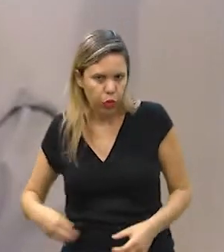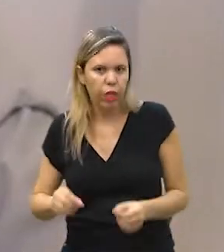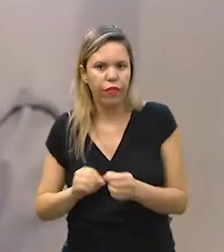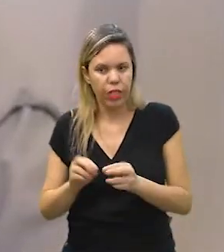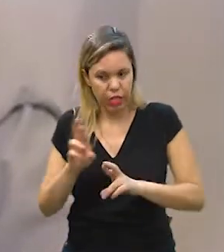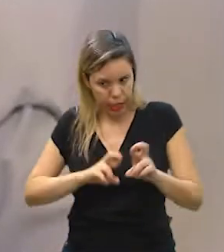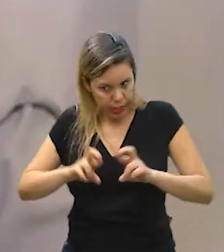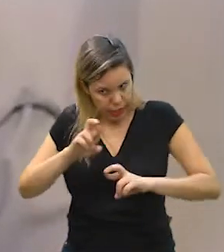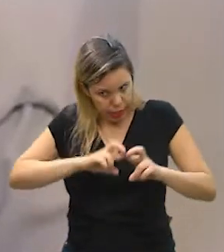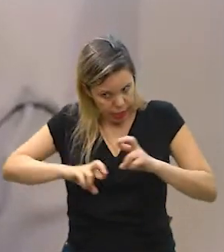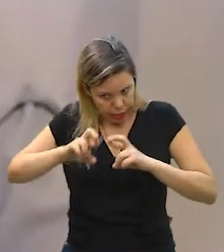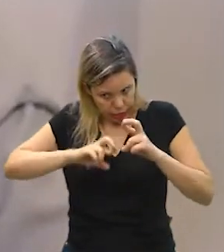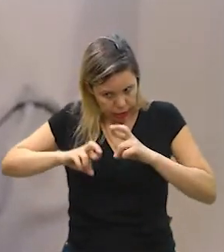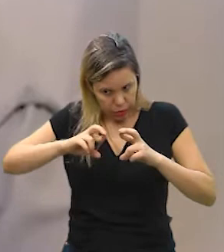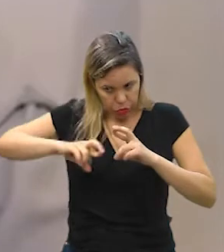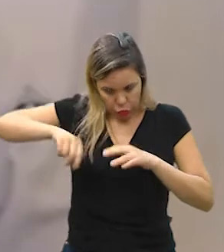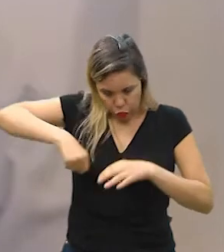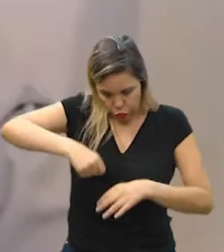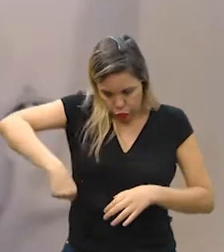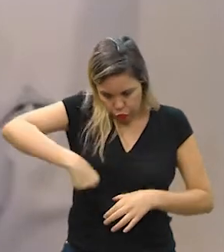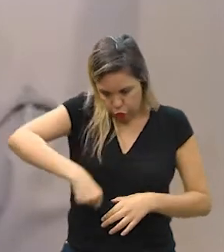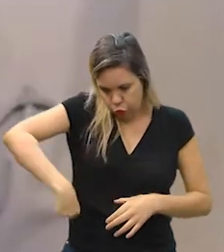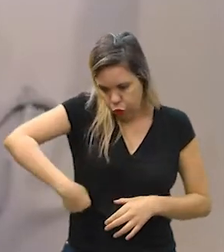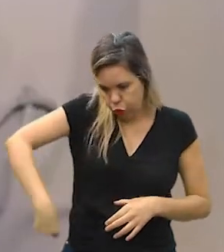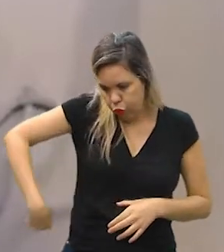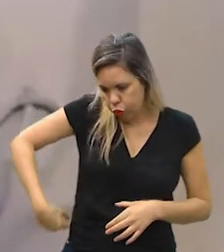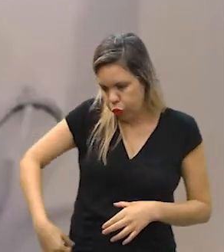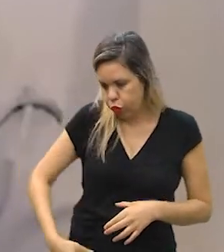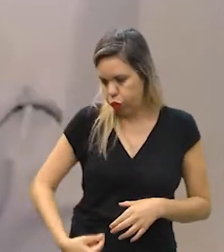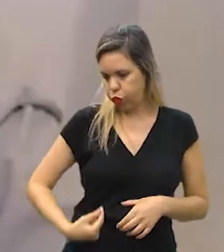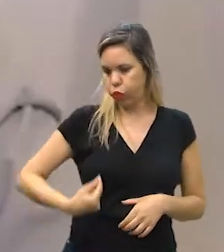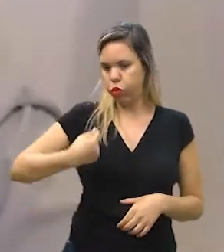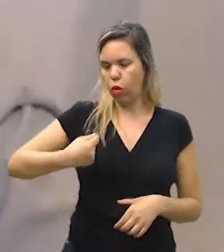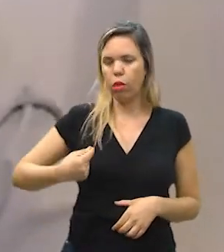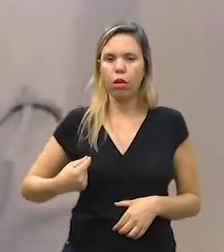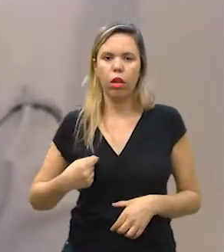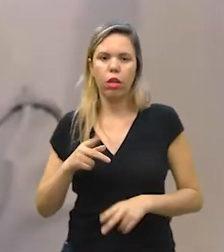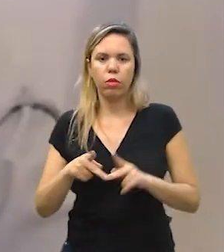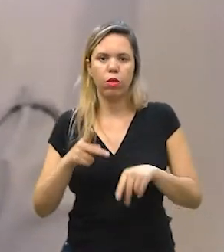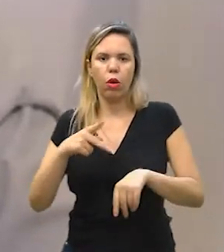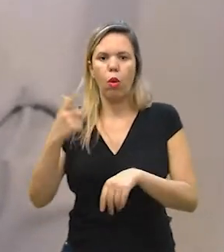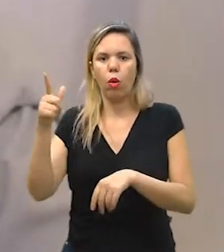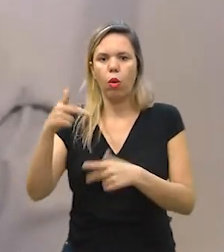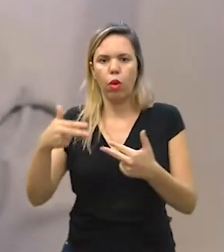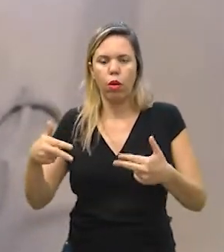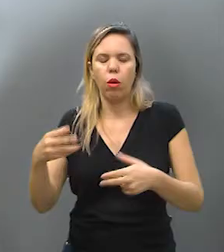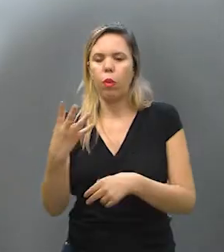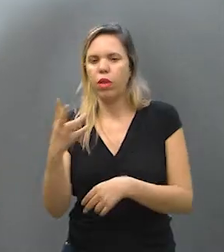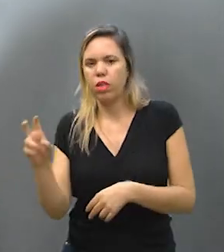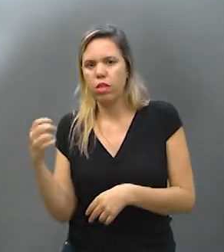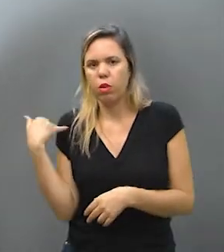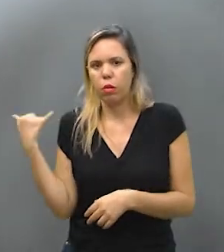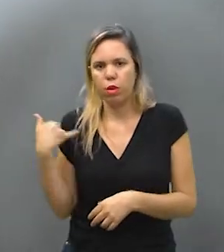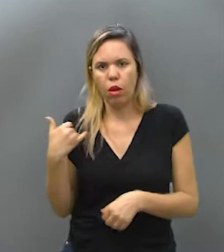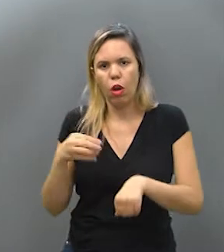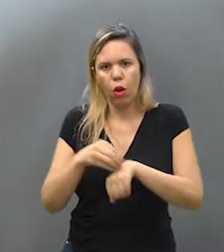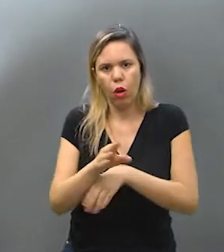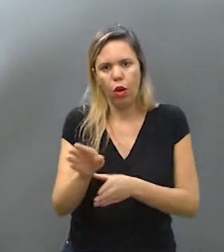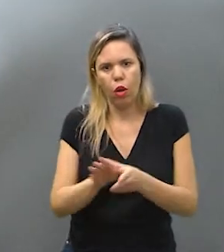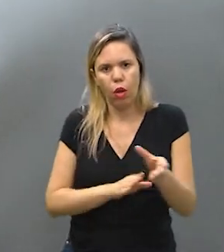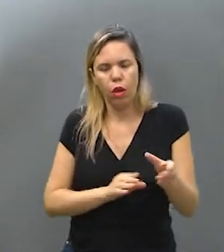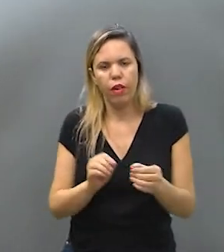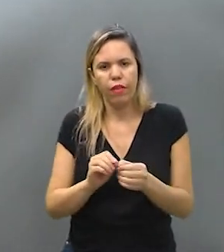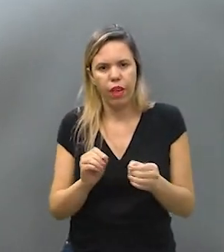colonoscopia. Hoje em dia, os indivíduos acima de 45 anos, eu particularmente acima dos 45 anos, eu indico, pelo